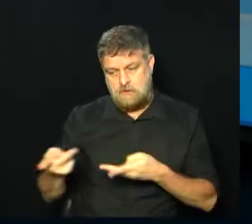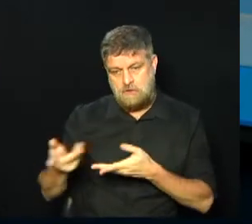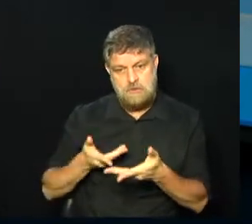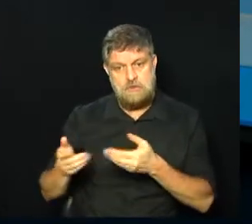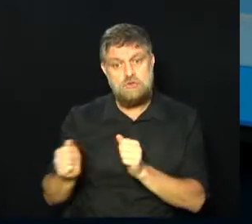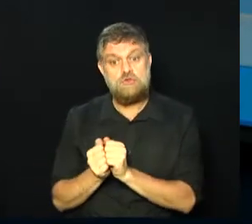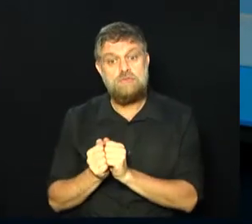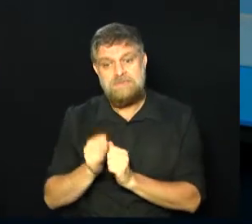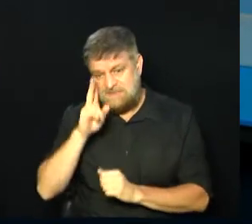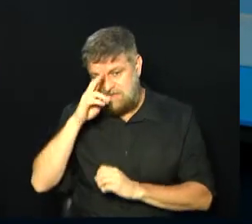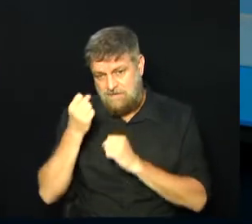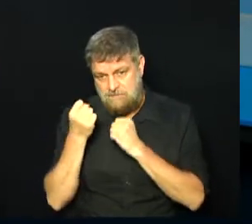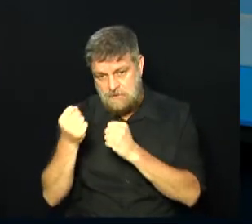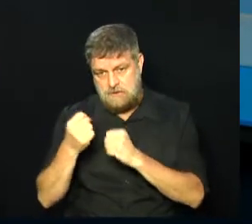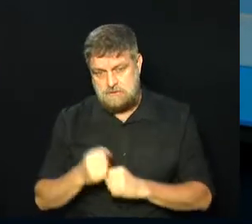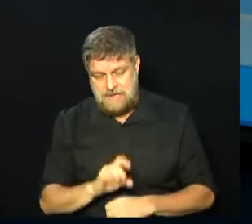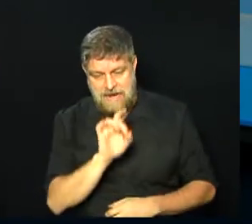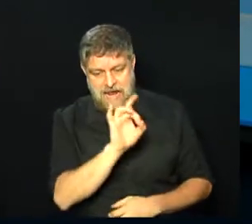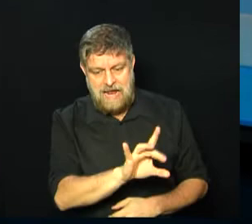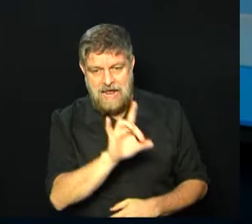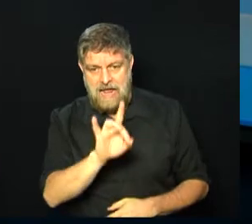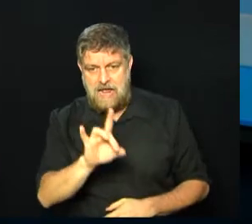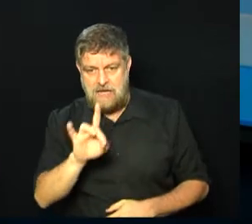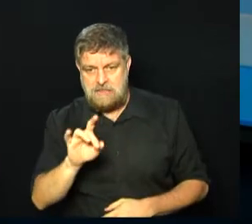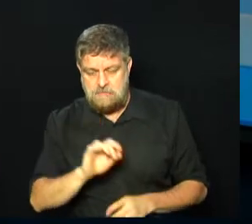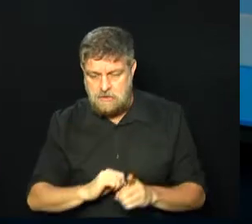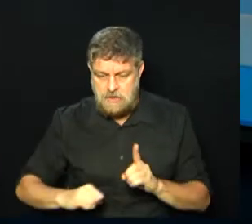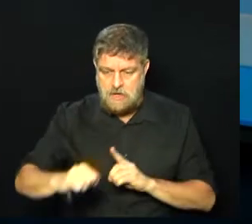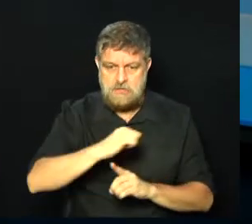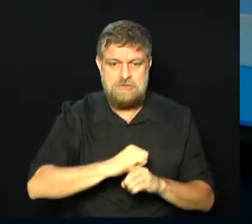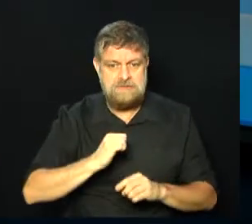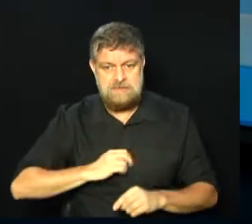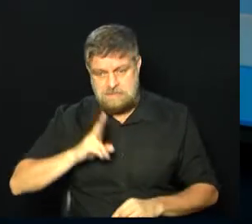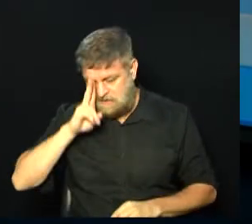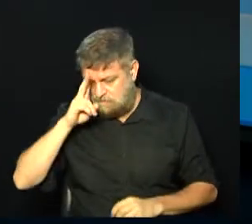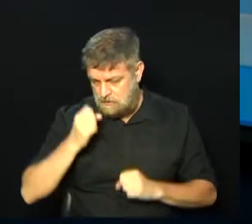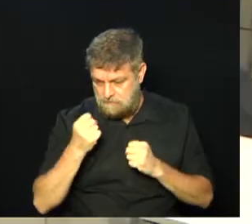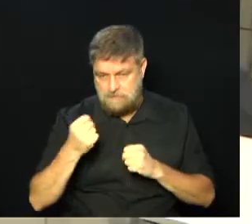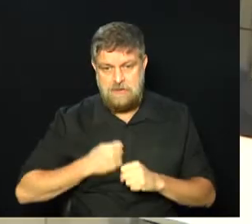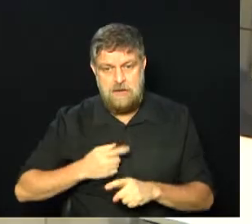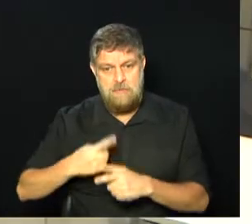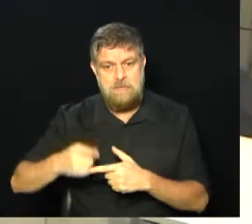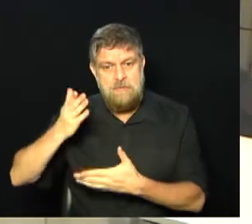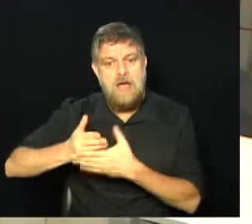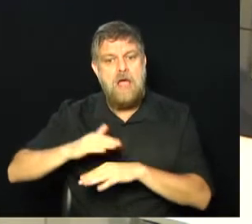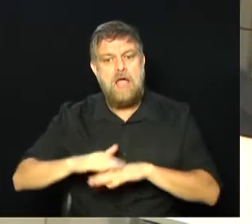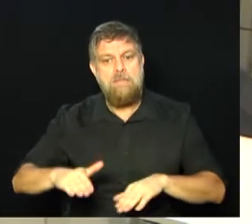e cada um de nós fazemos parte da solução. Obrigada.